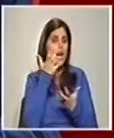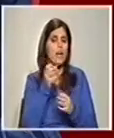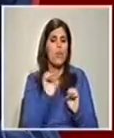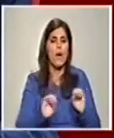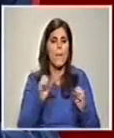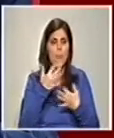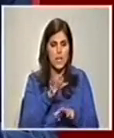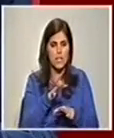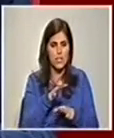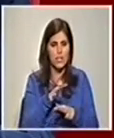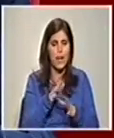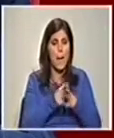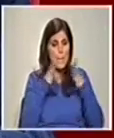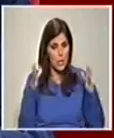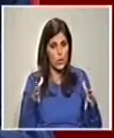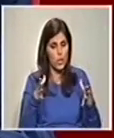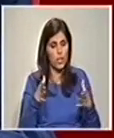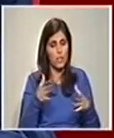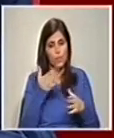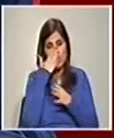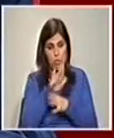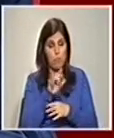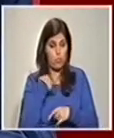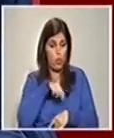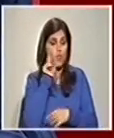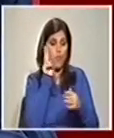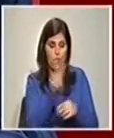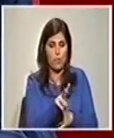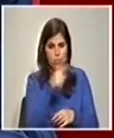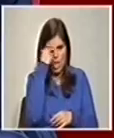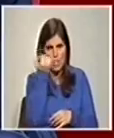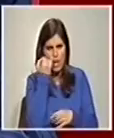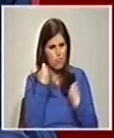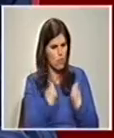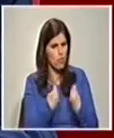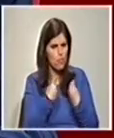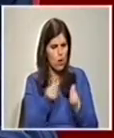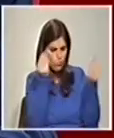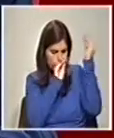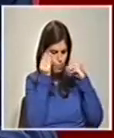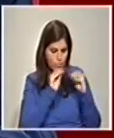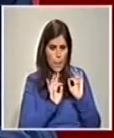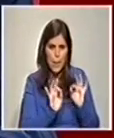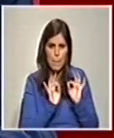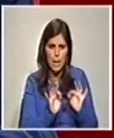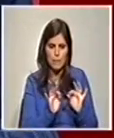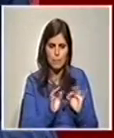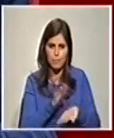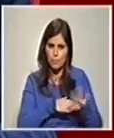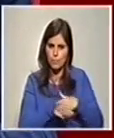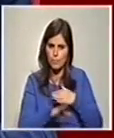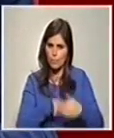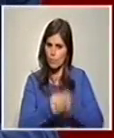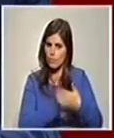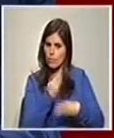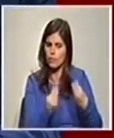mas na maioria dos casos que nós vemos são ideias muitíssimo boas, bem montadas, bem realizadas, que